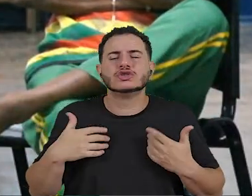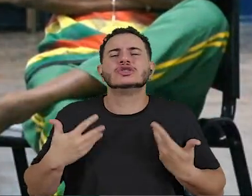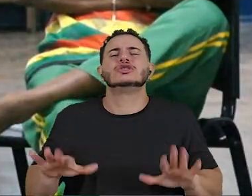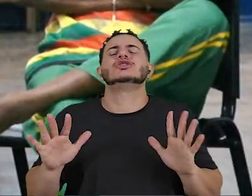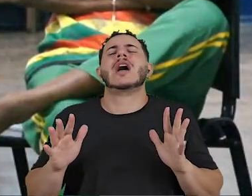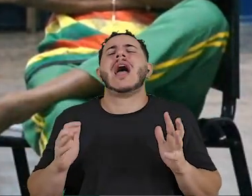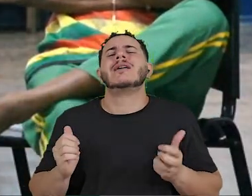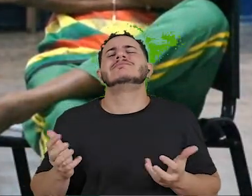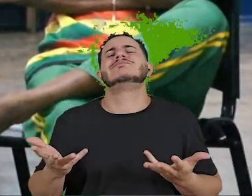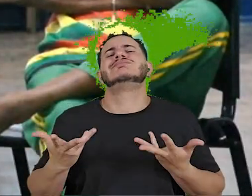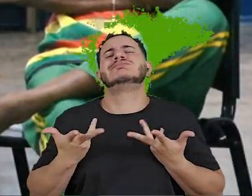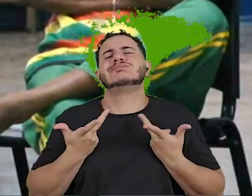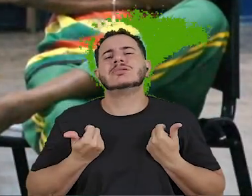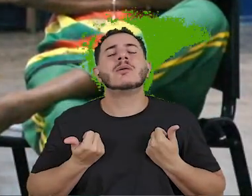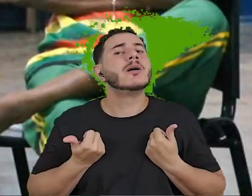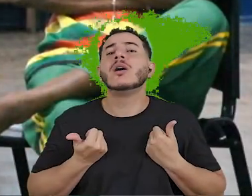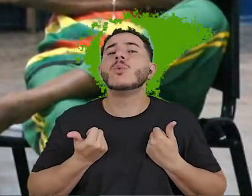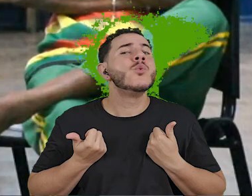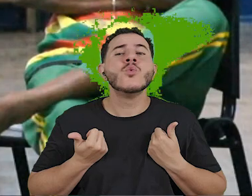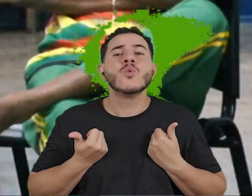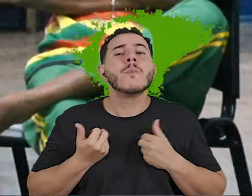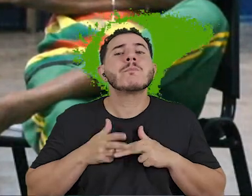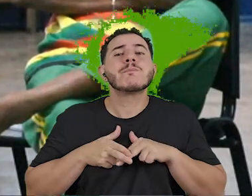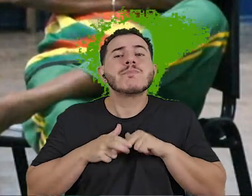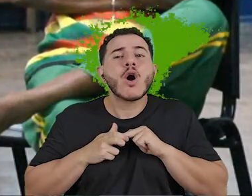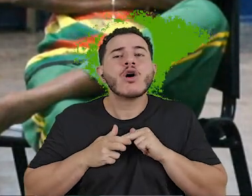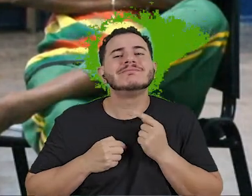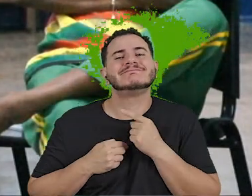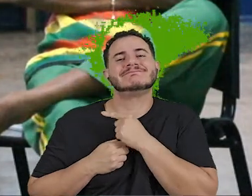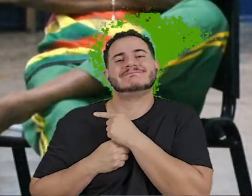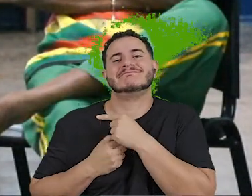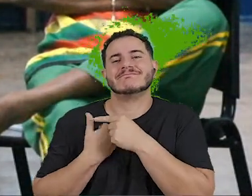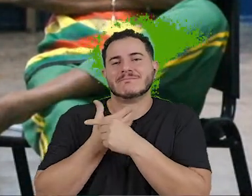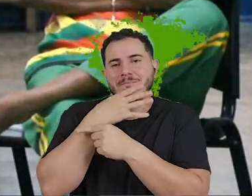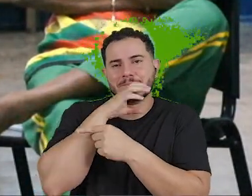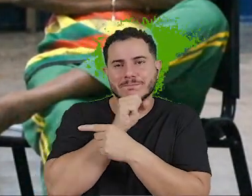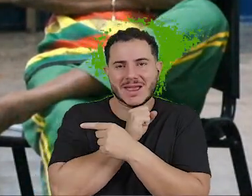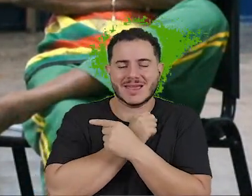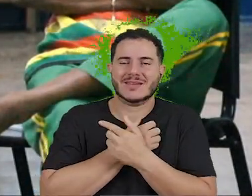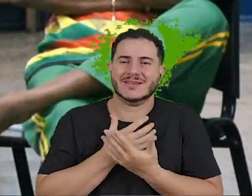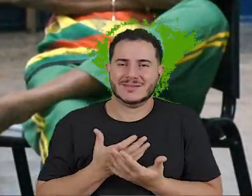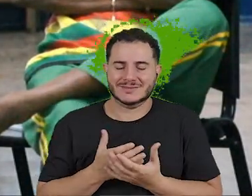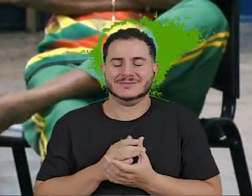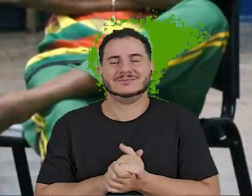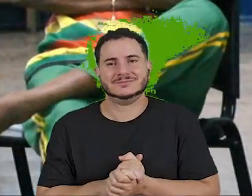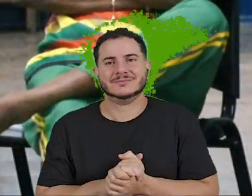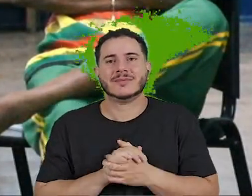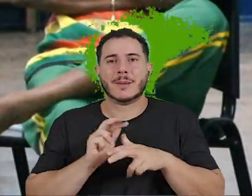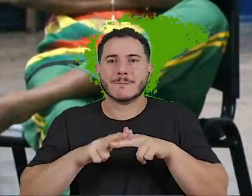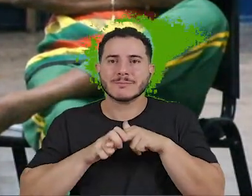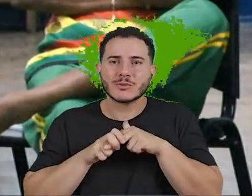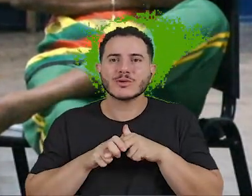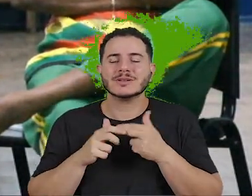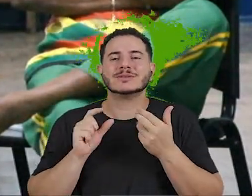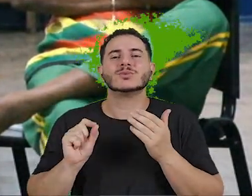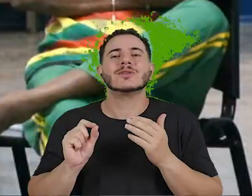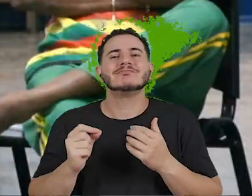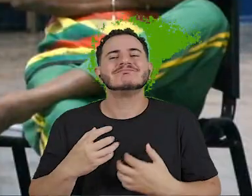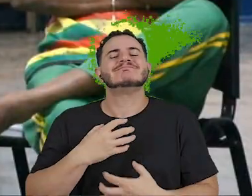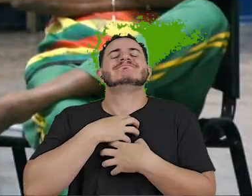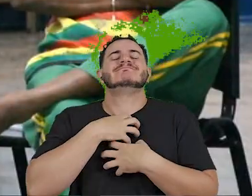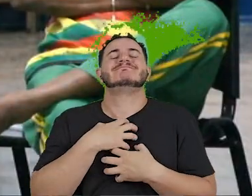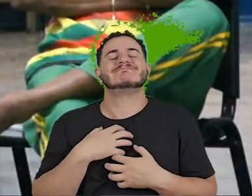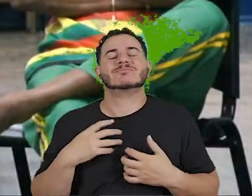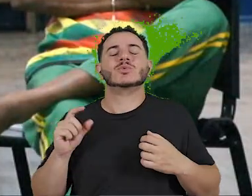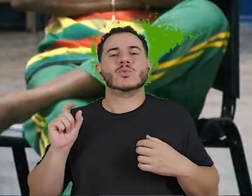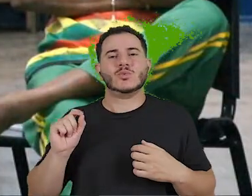né? Foi exatamente por conta dele, que me fez de fato vivenciar aquele